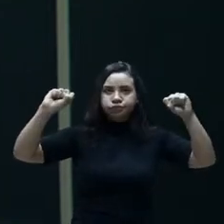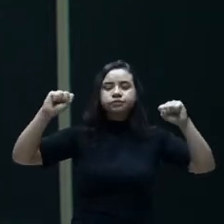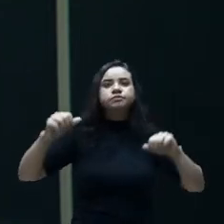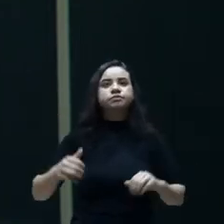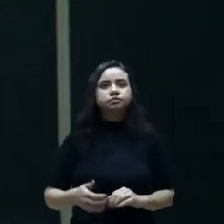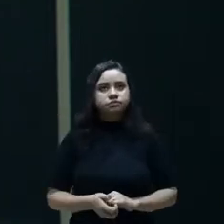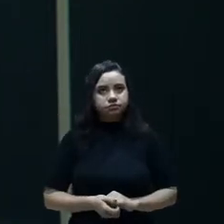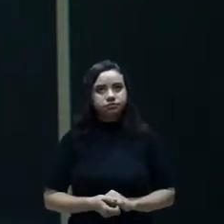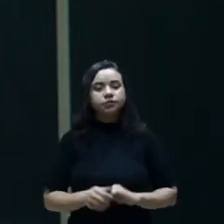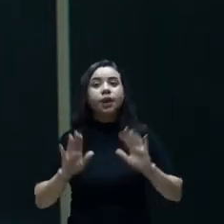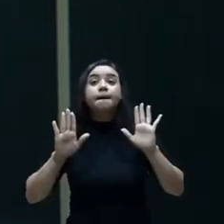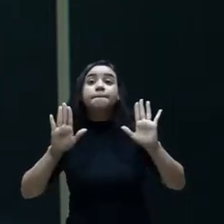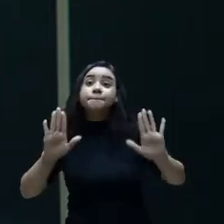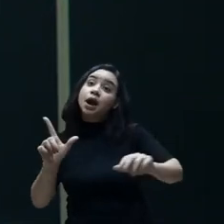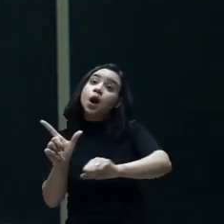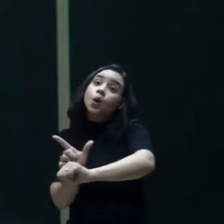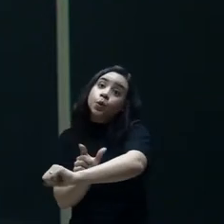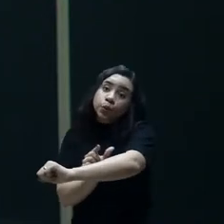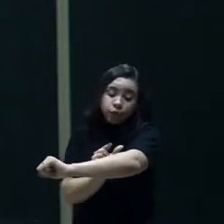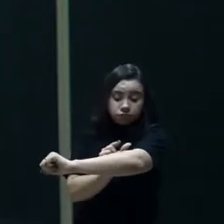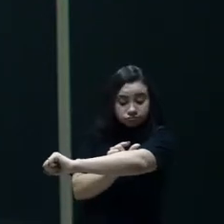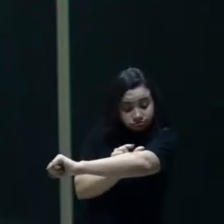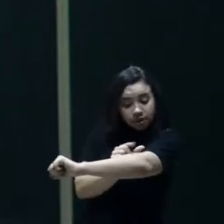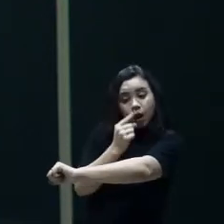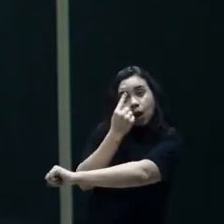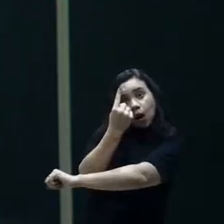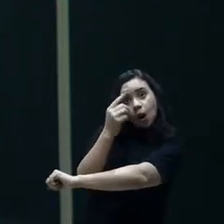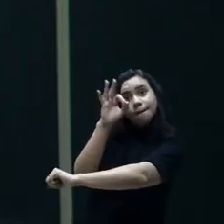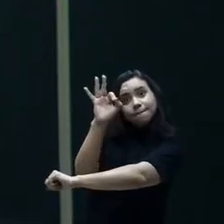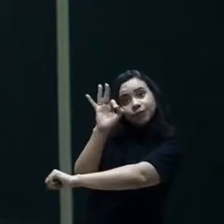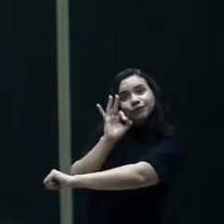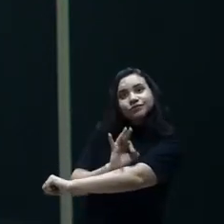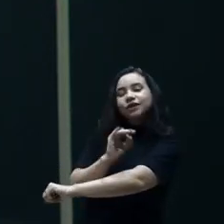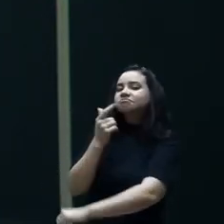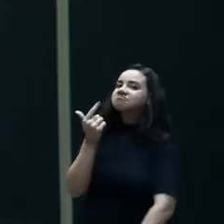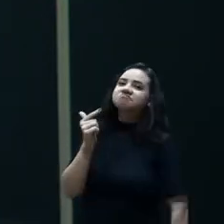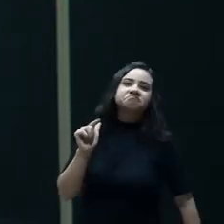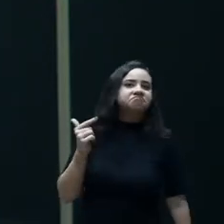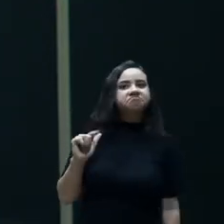Mas não consegue ter esse pedacinho de tempo do dia para dedicar a Deus.